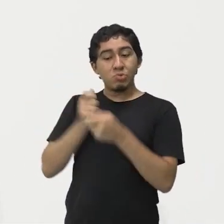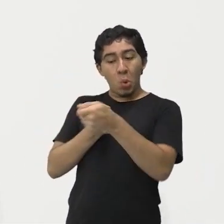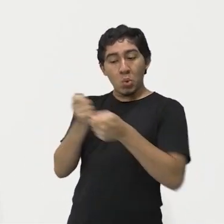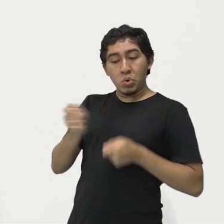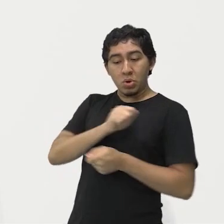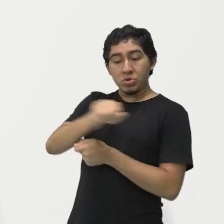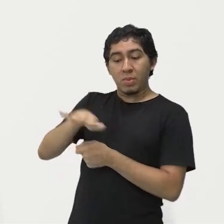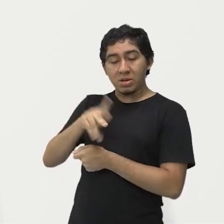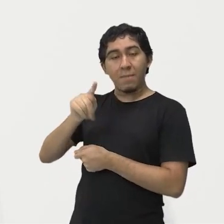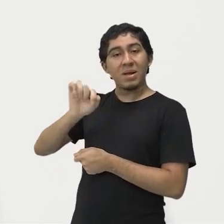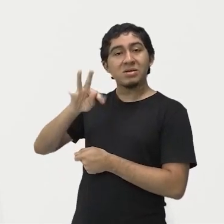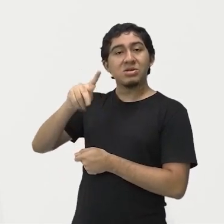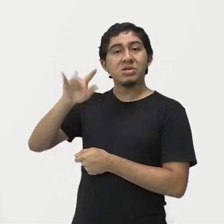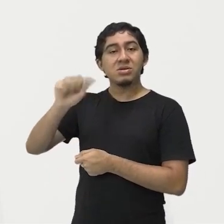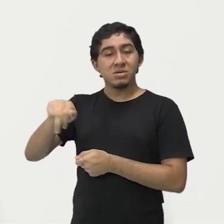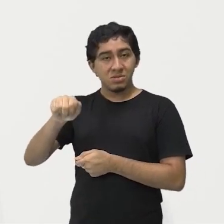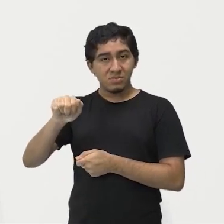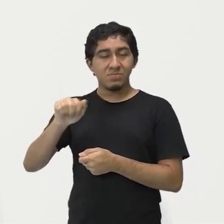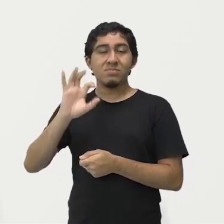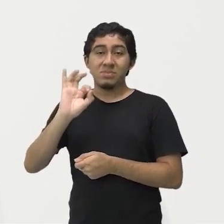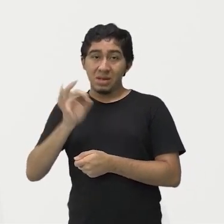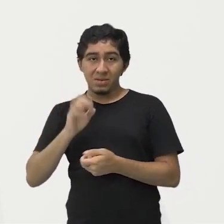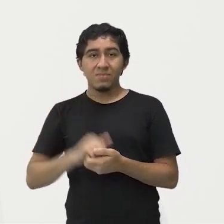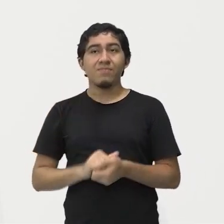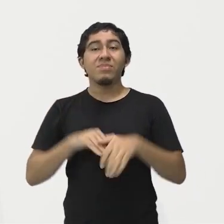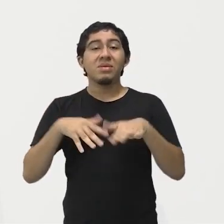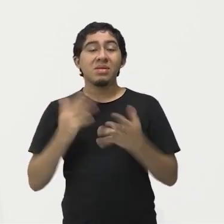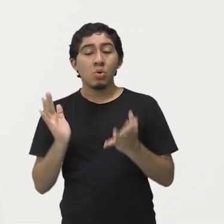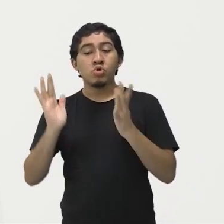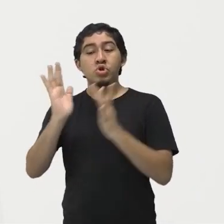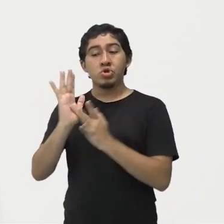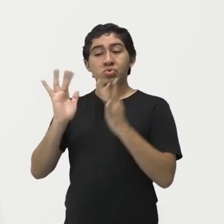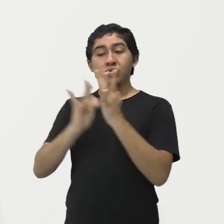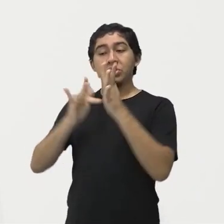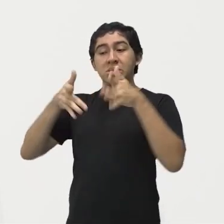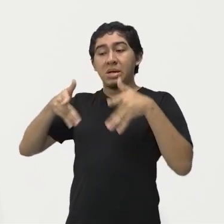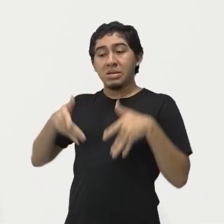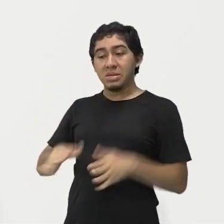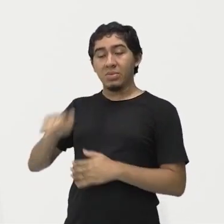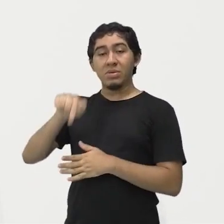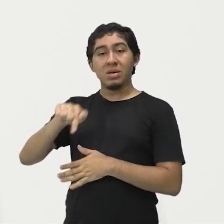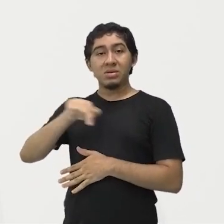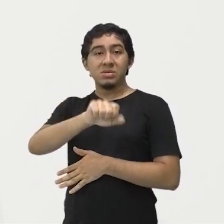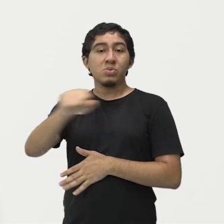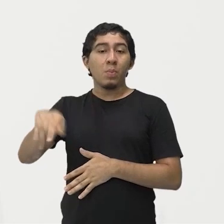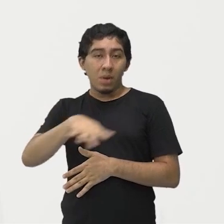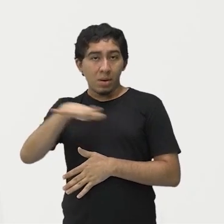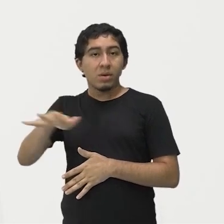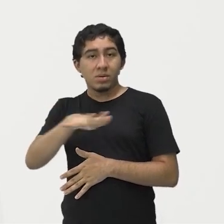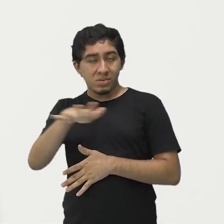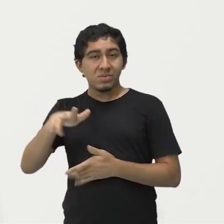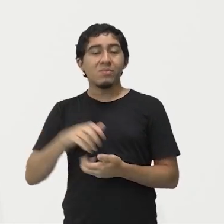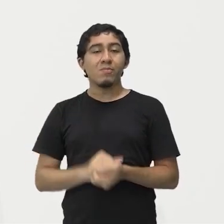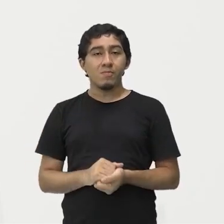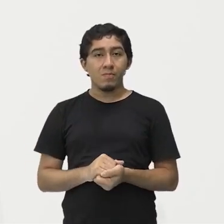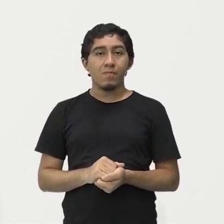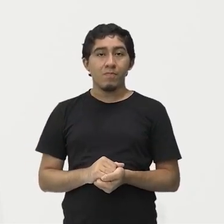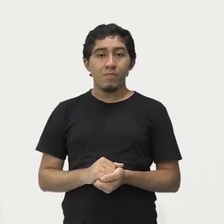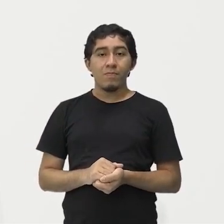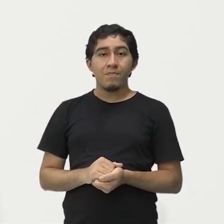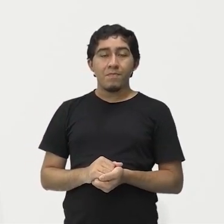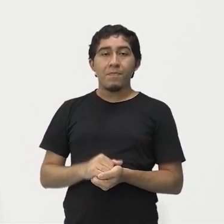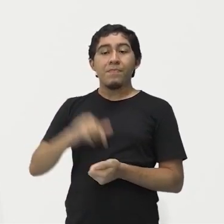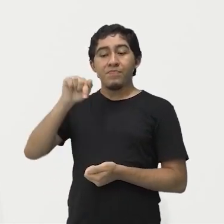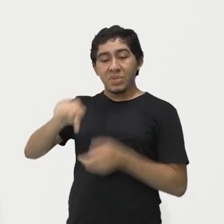Palestina. Então Jesus Cristo teria nascido nessa região da Palestina, que seria aí no período considerado o ano 1 da